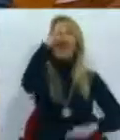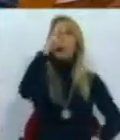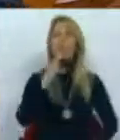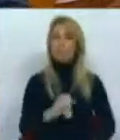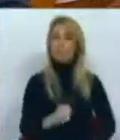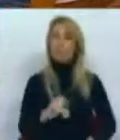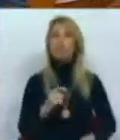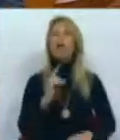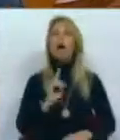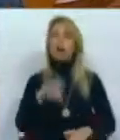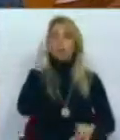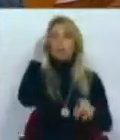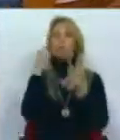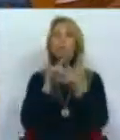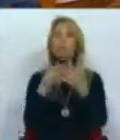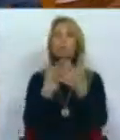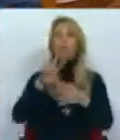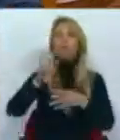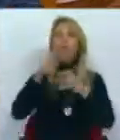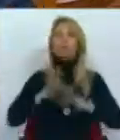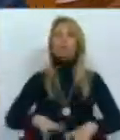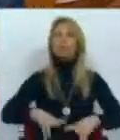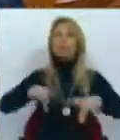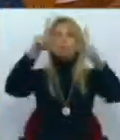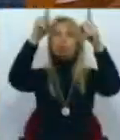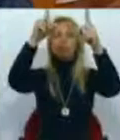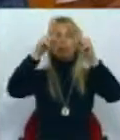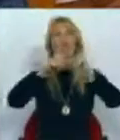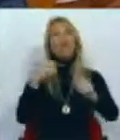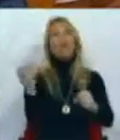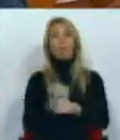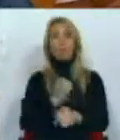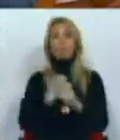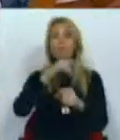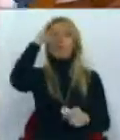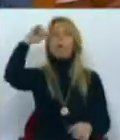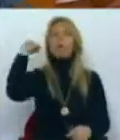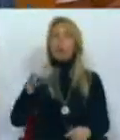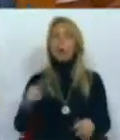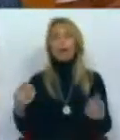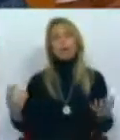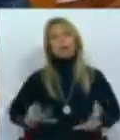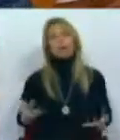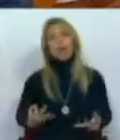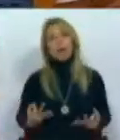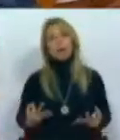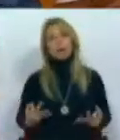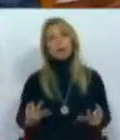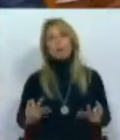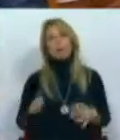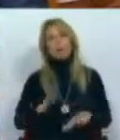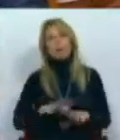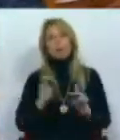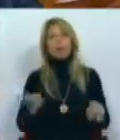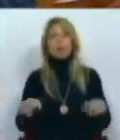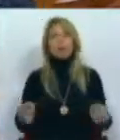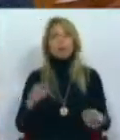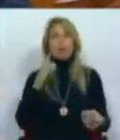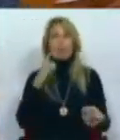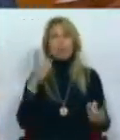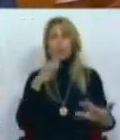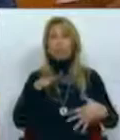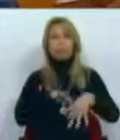do país, tarefa hercúlea é certo, depois do impiedoso nocaute que